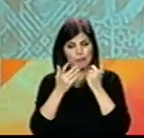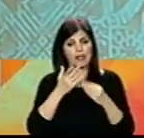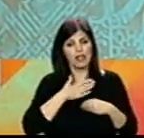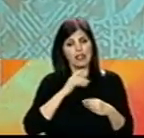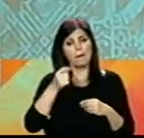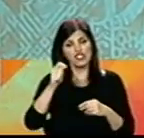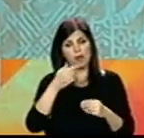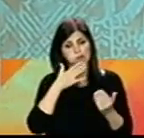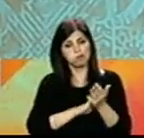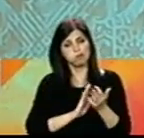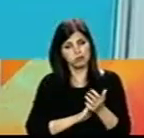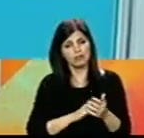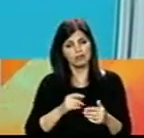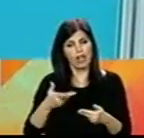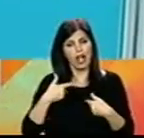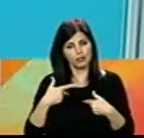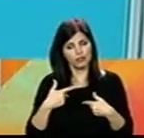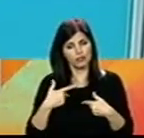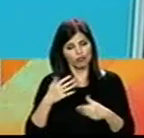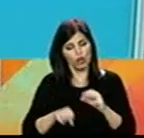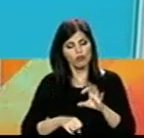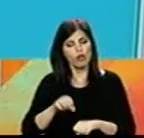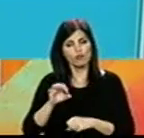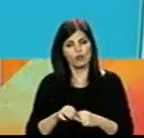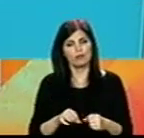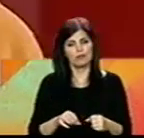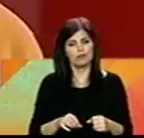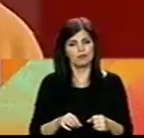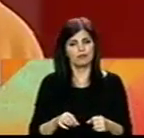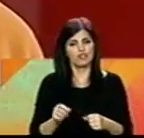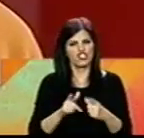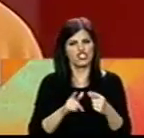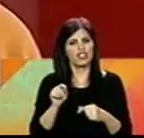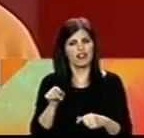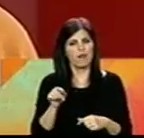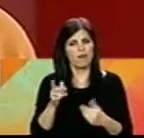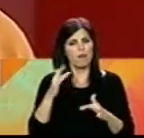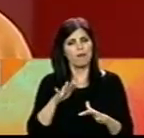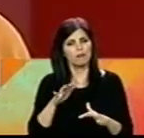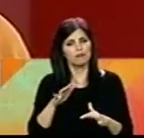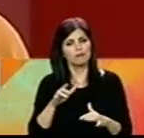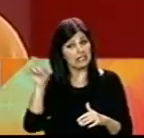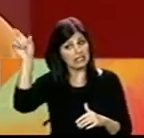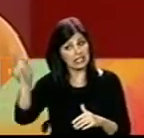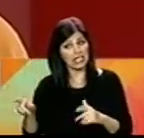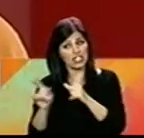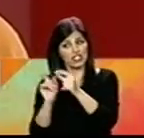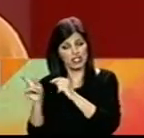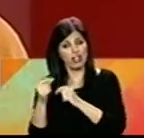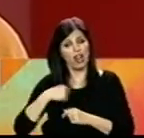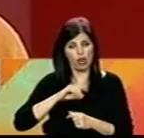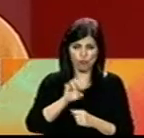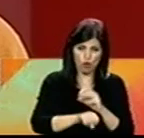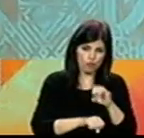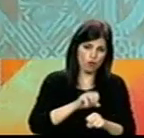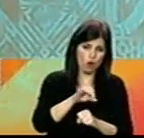chave do restaurante e tem-nos ajudado a conseguir. É, não sei se é a estrela, mas que nos tem. Ele é a estrela. Ele é a estrela e nós temos conseguido